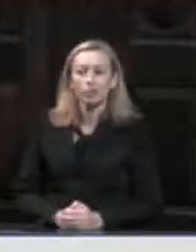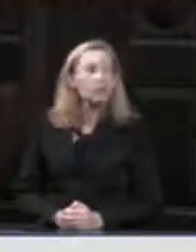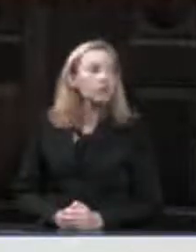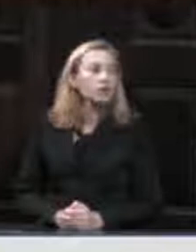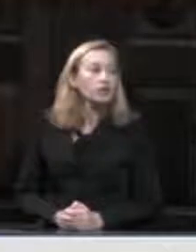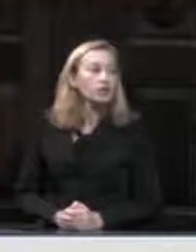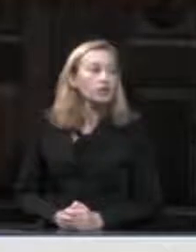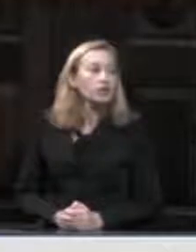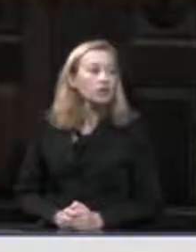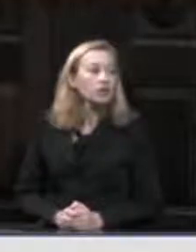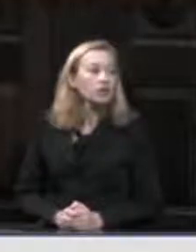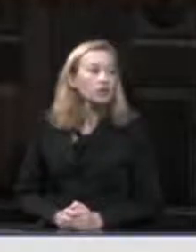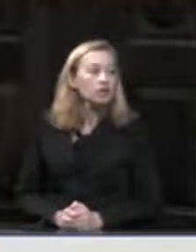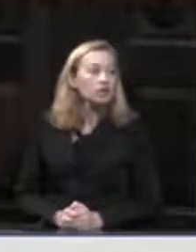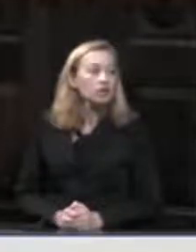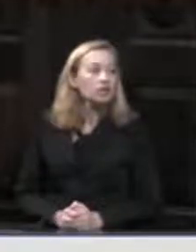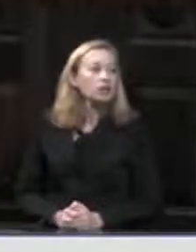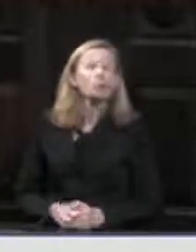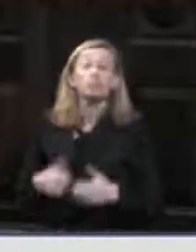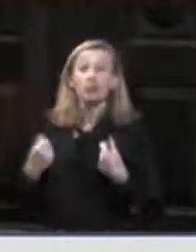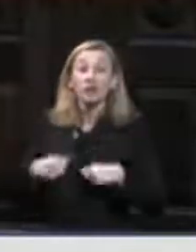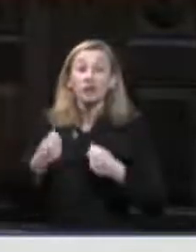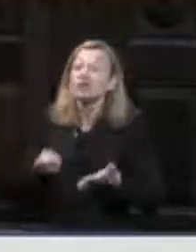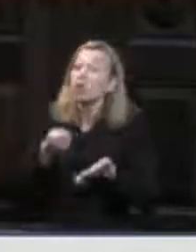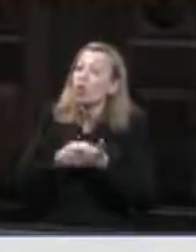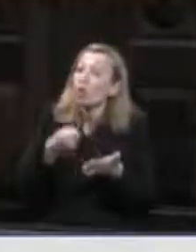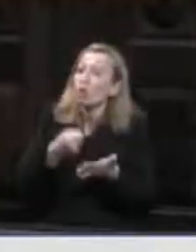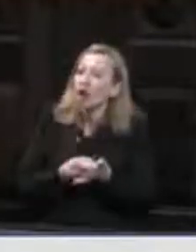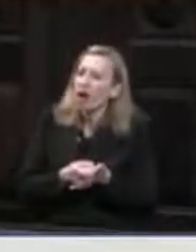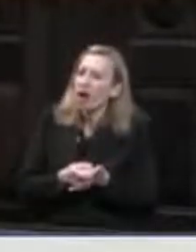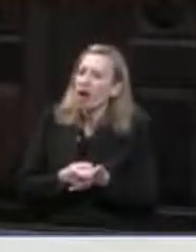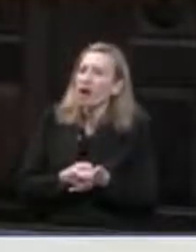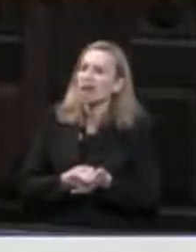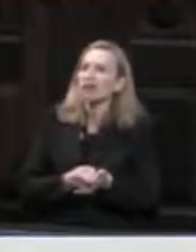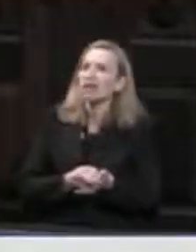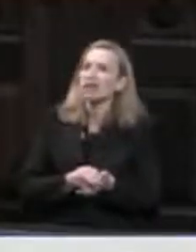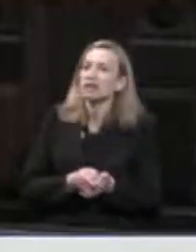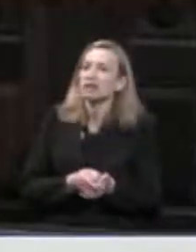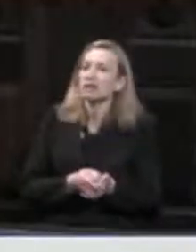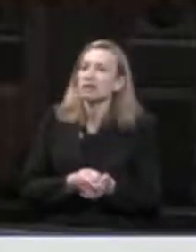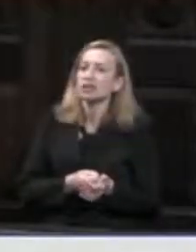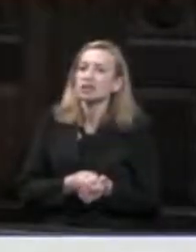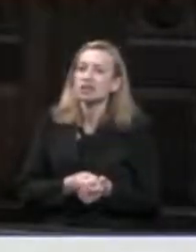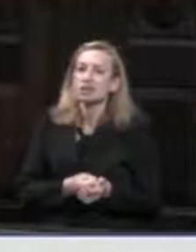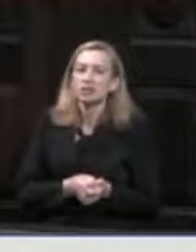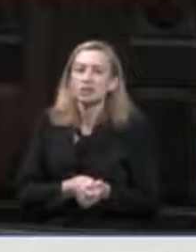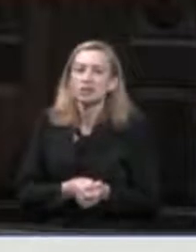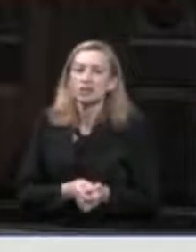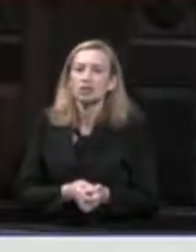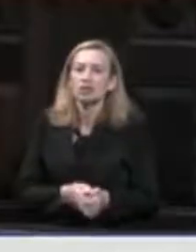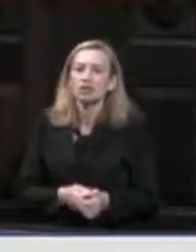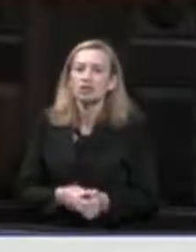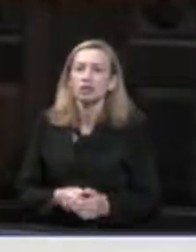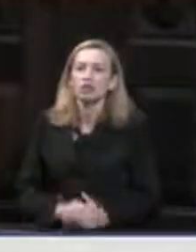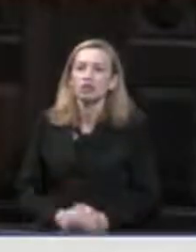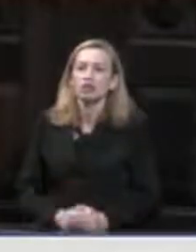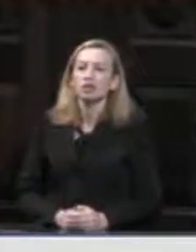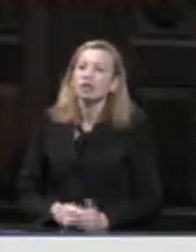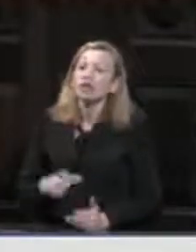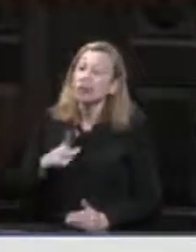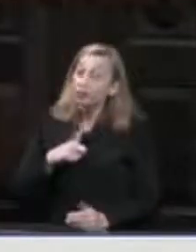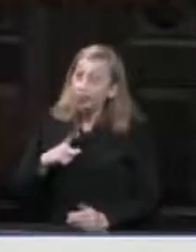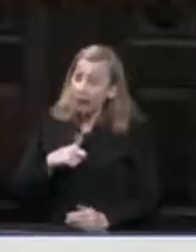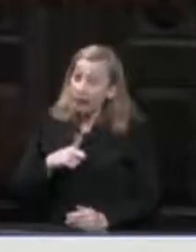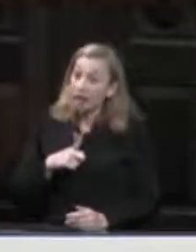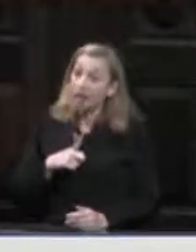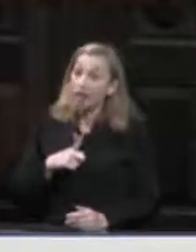A cobrança tem que ser feita em cima daqueles, dos Wagner Victor da vida, que têm